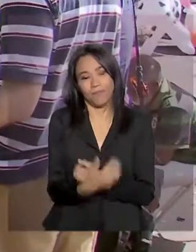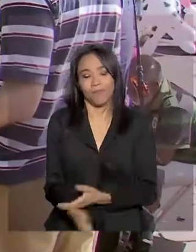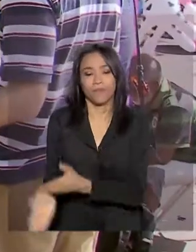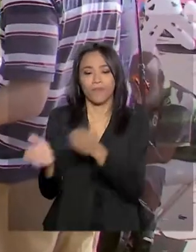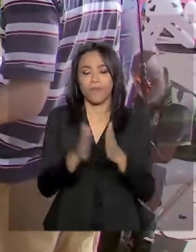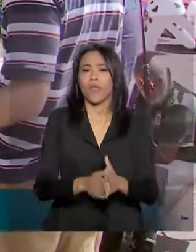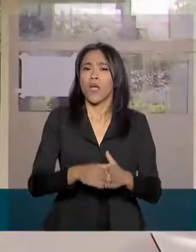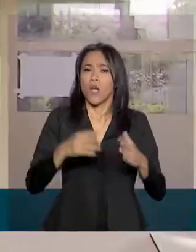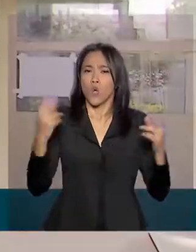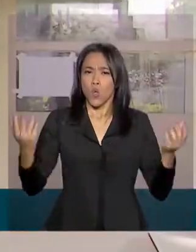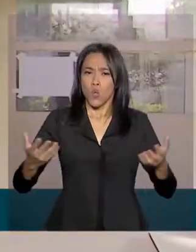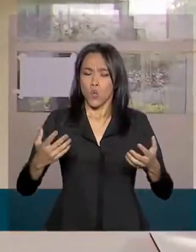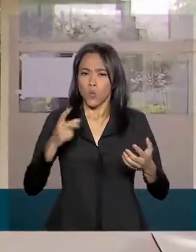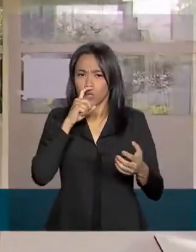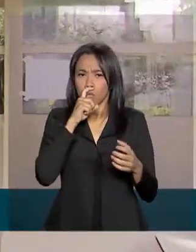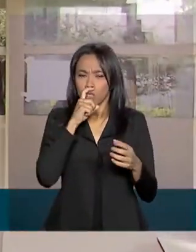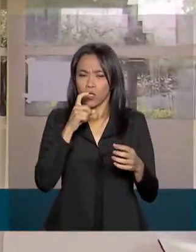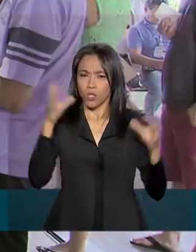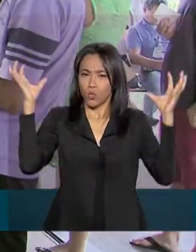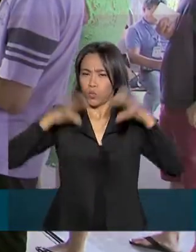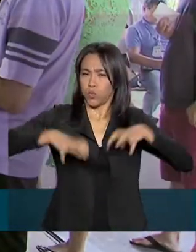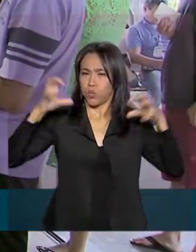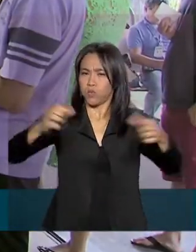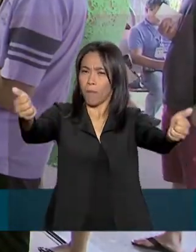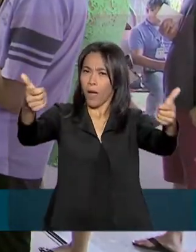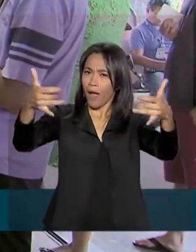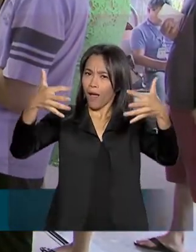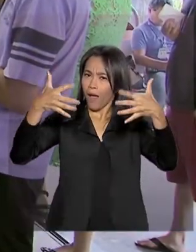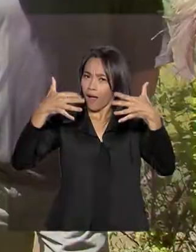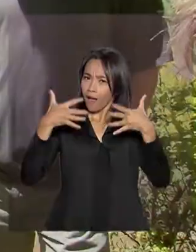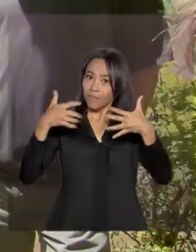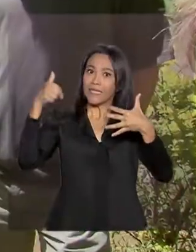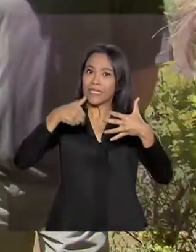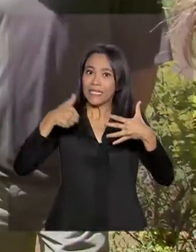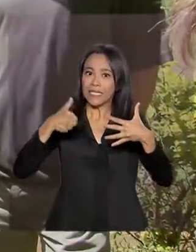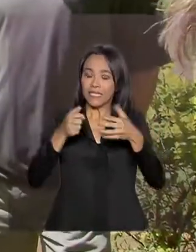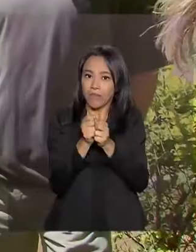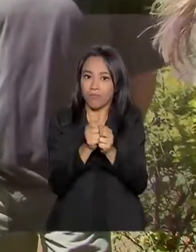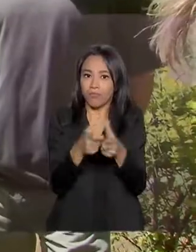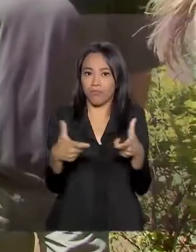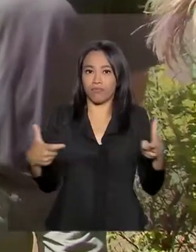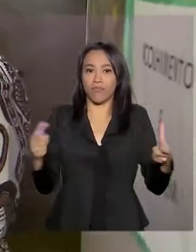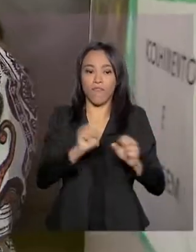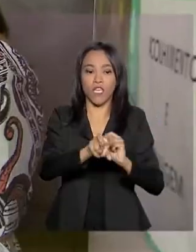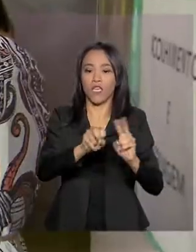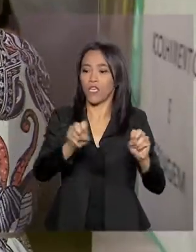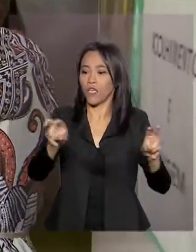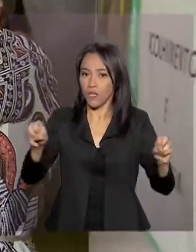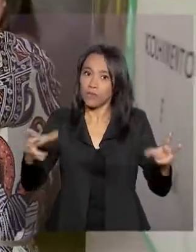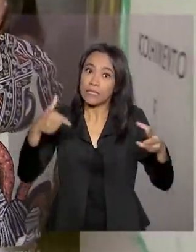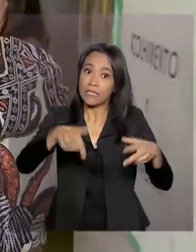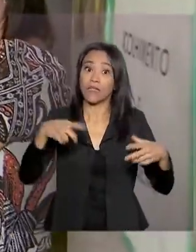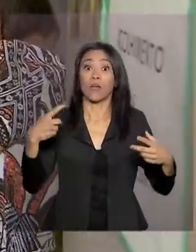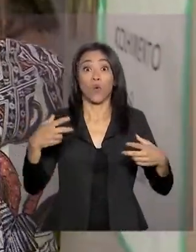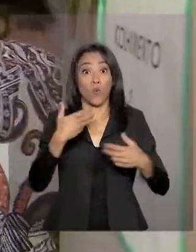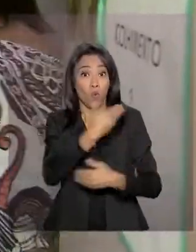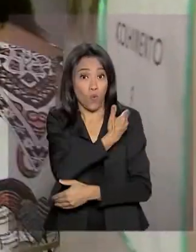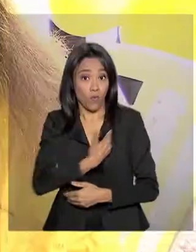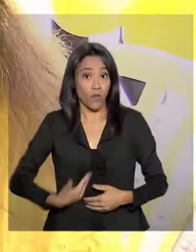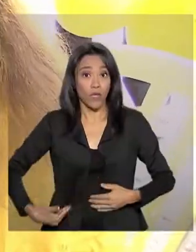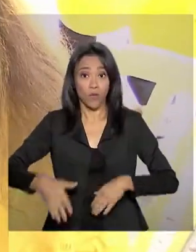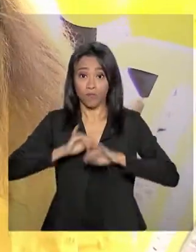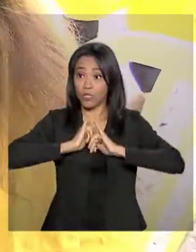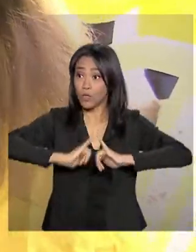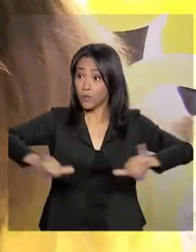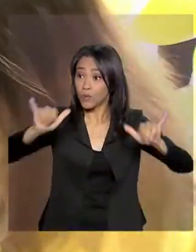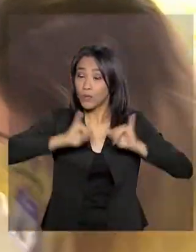se aproximando, época em que a circulação do vírus aumenta, o governo promoveu o dia D da campanha em todo o país.